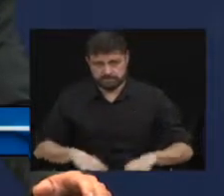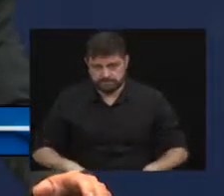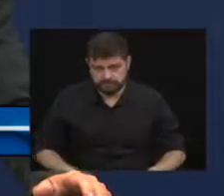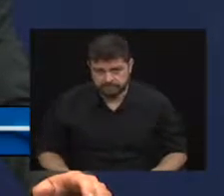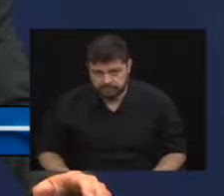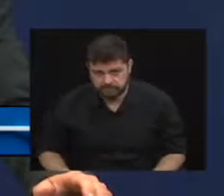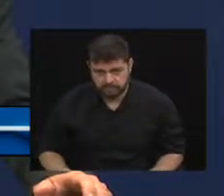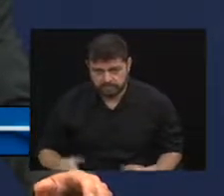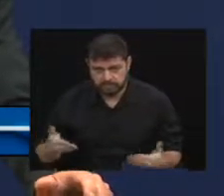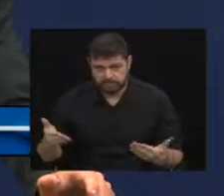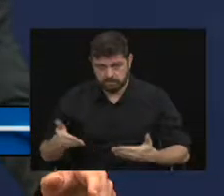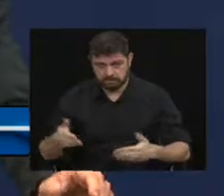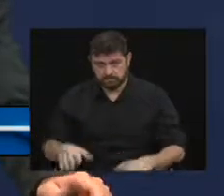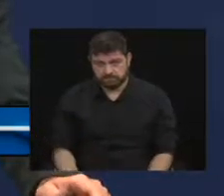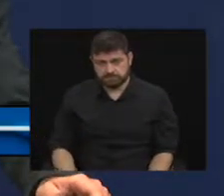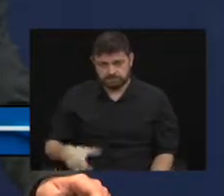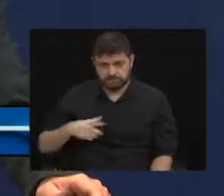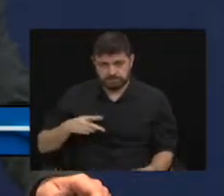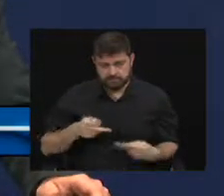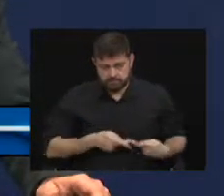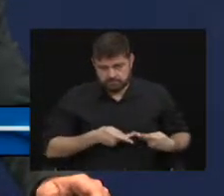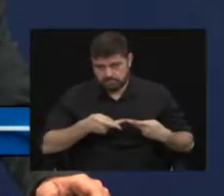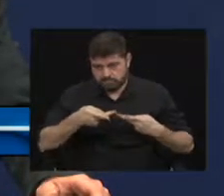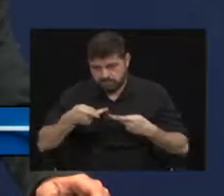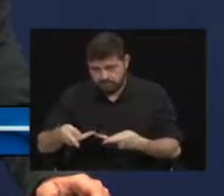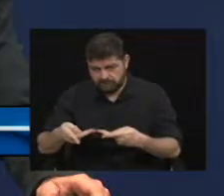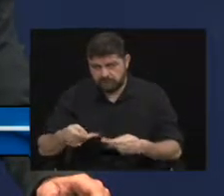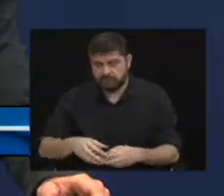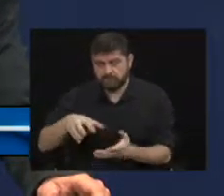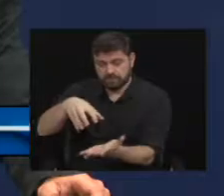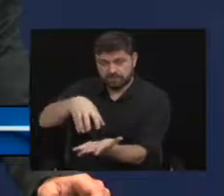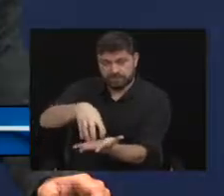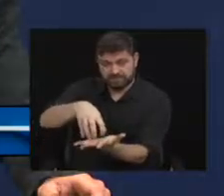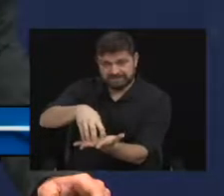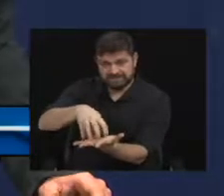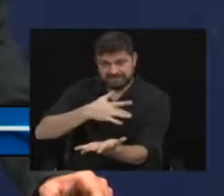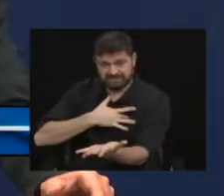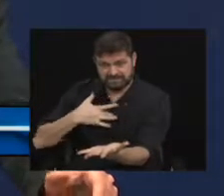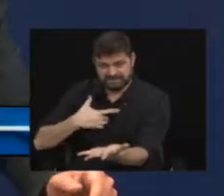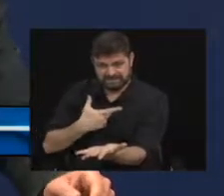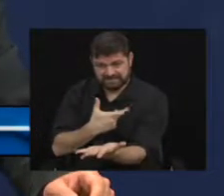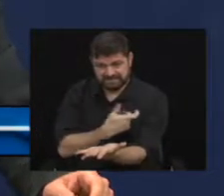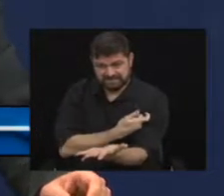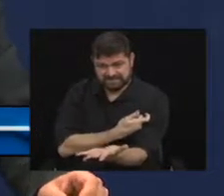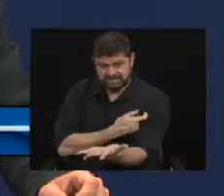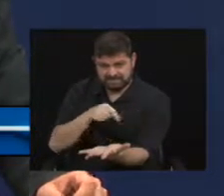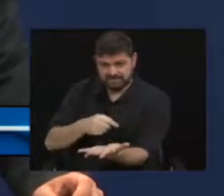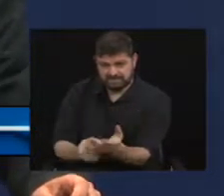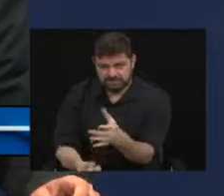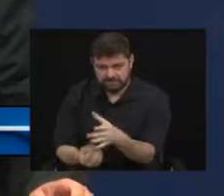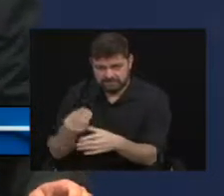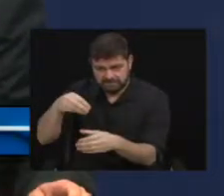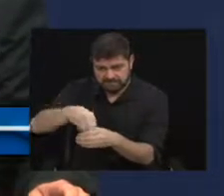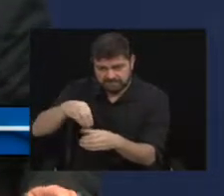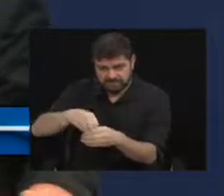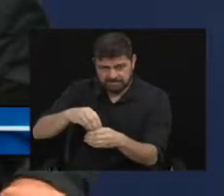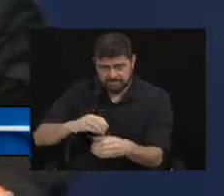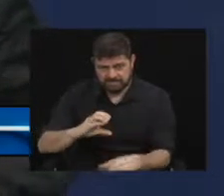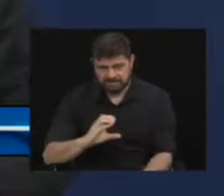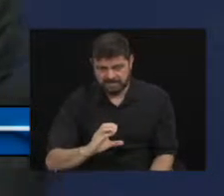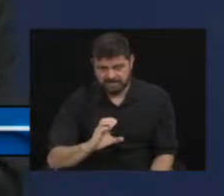presidente. O vereador Paulo Búfalo tem a tribuna por até 5 minutos. Obrigado, senhor presidente.